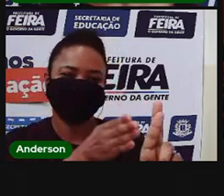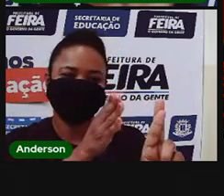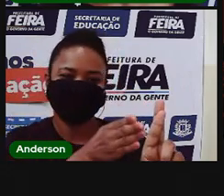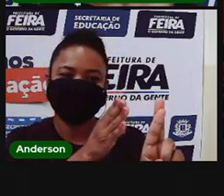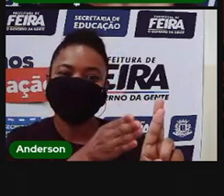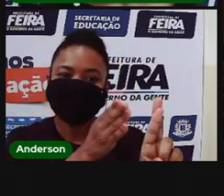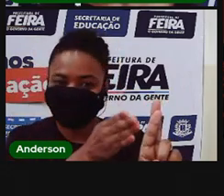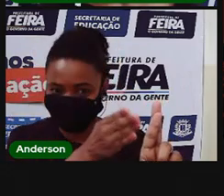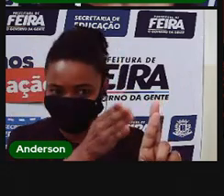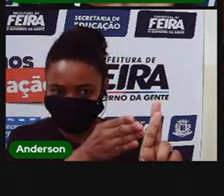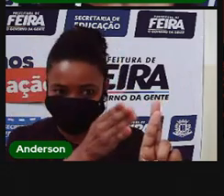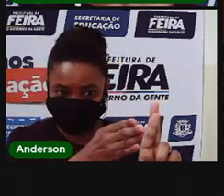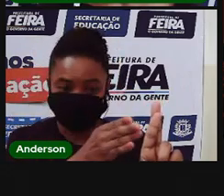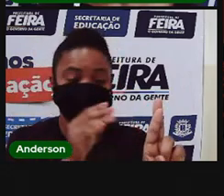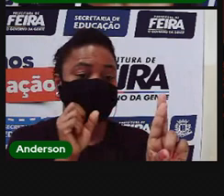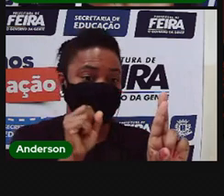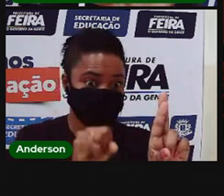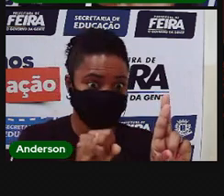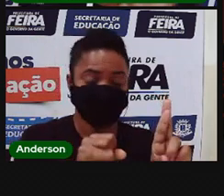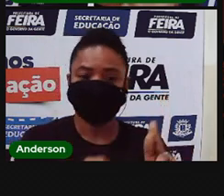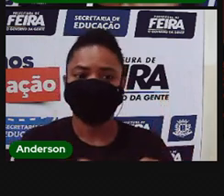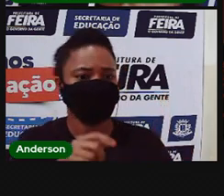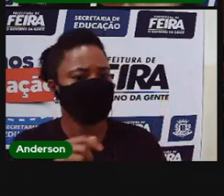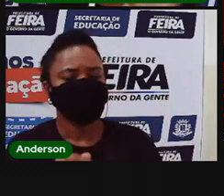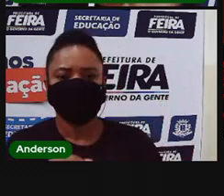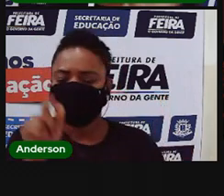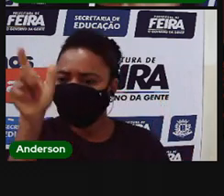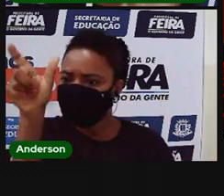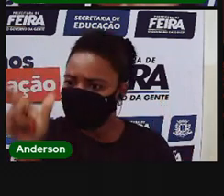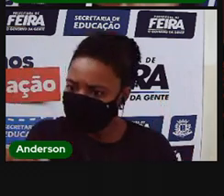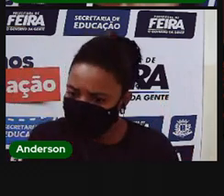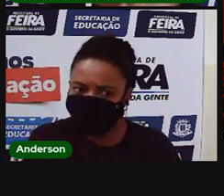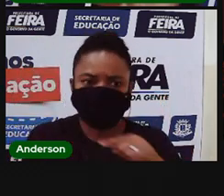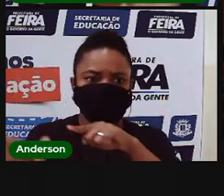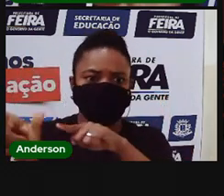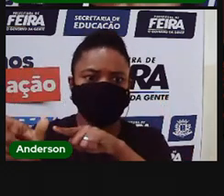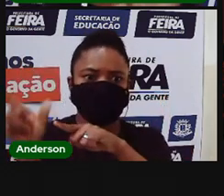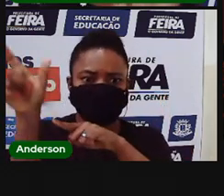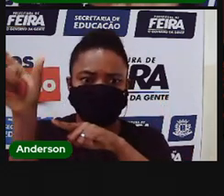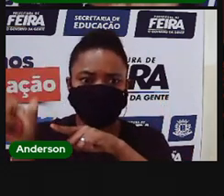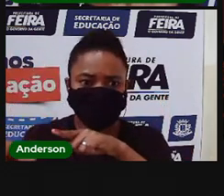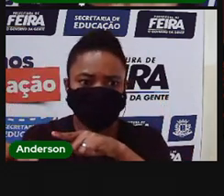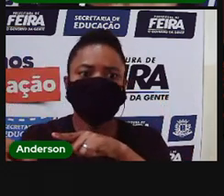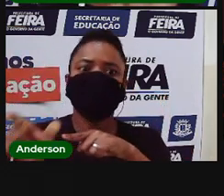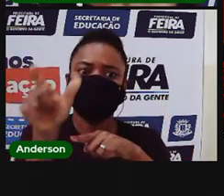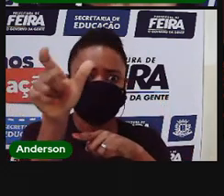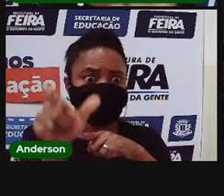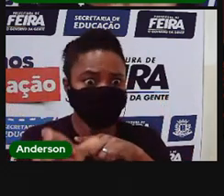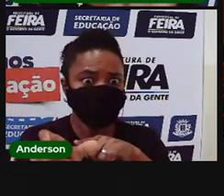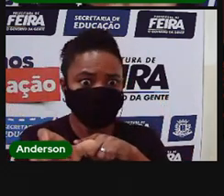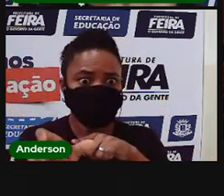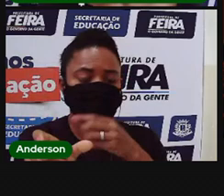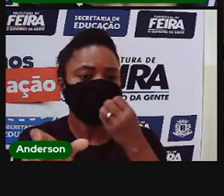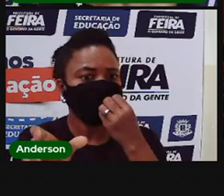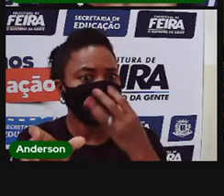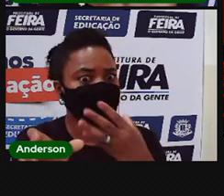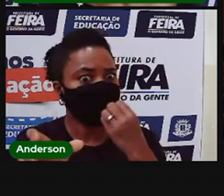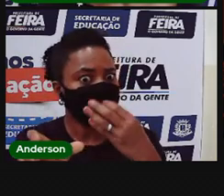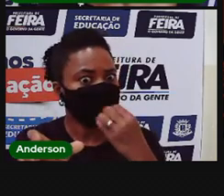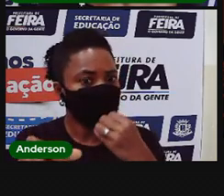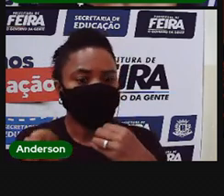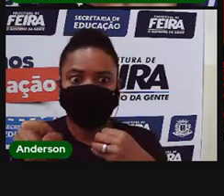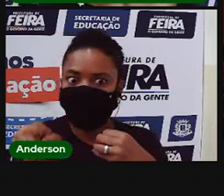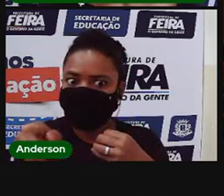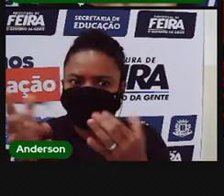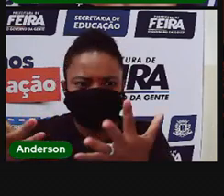né, de alguém que às vezes se comunica da mesma forma que você, ou que é do mesmo, a gente chama de